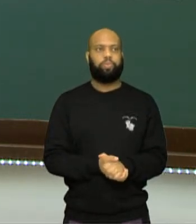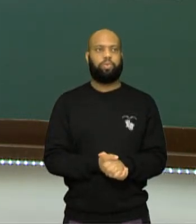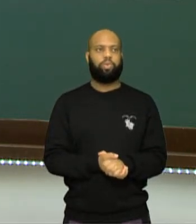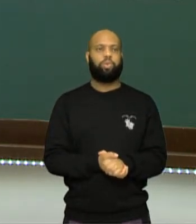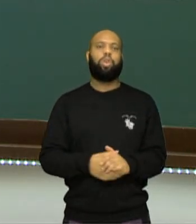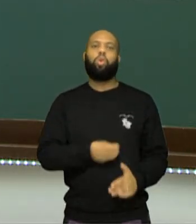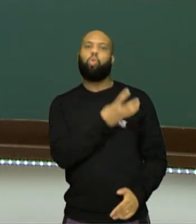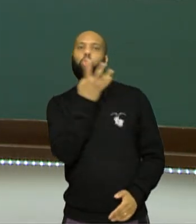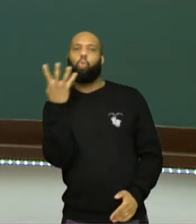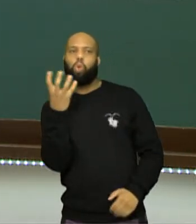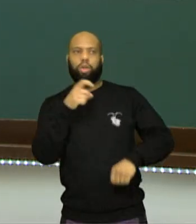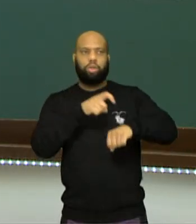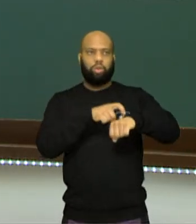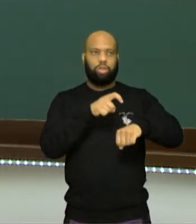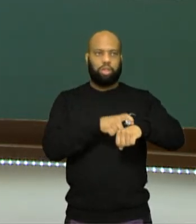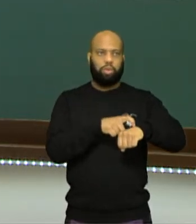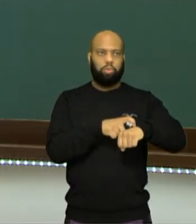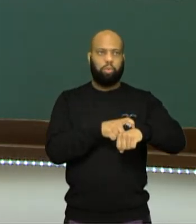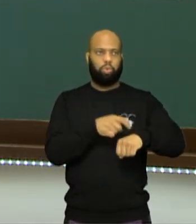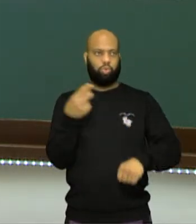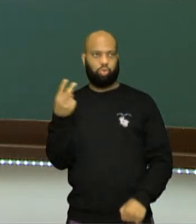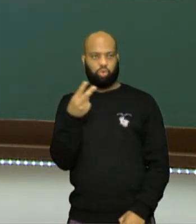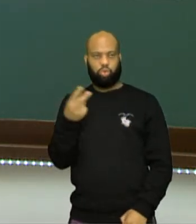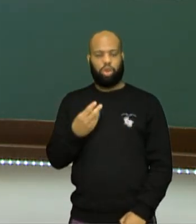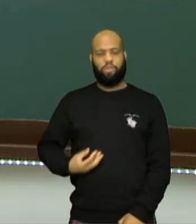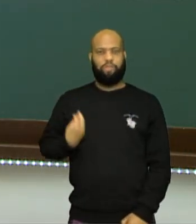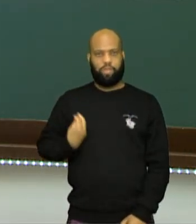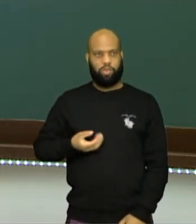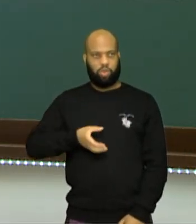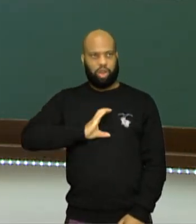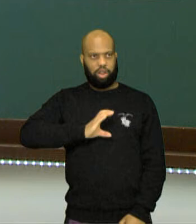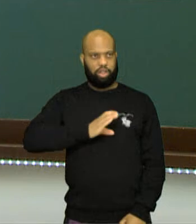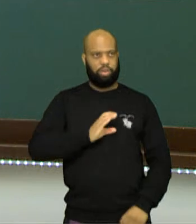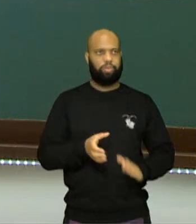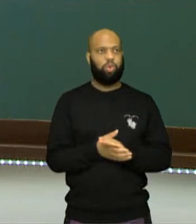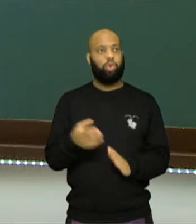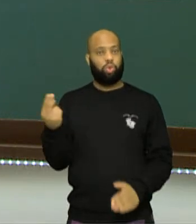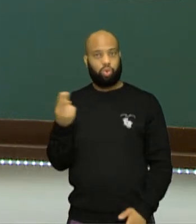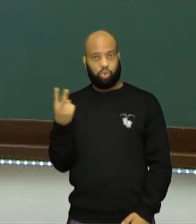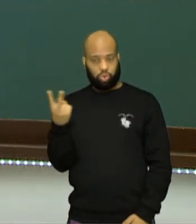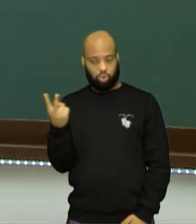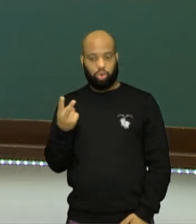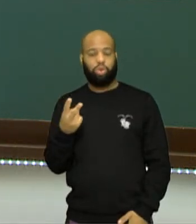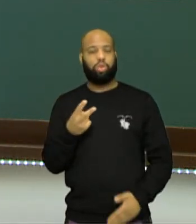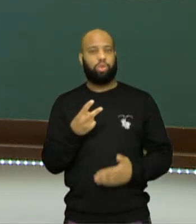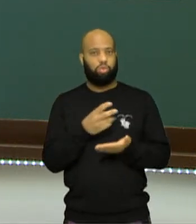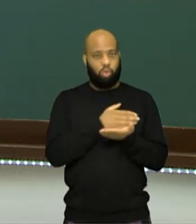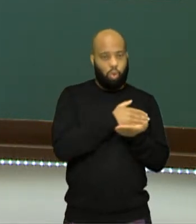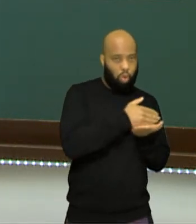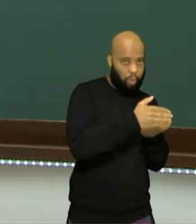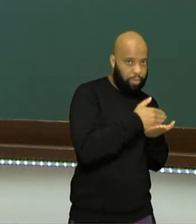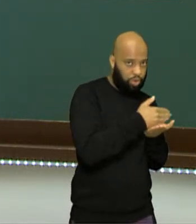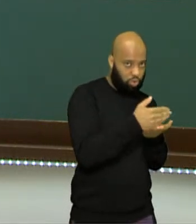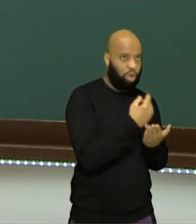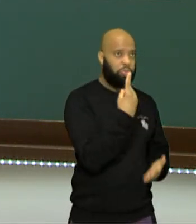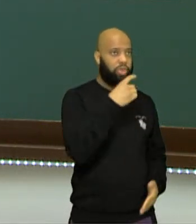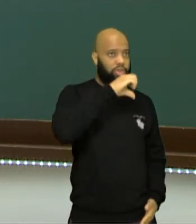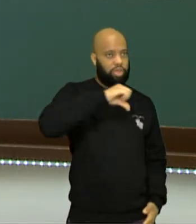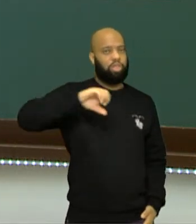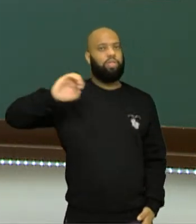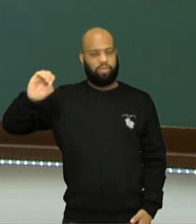quanto tempo Anne e o Gary moram no Canadá? They have lived there since 1990. Eles moram lá